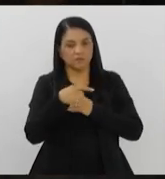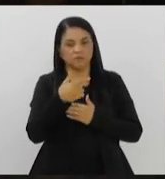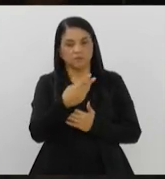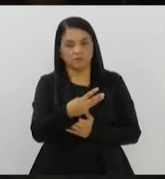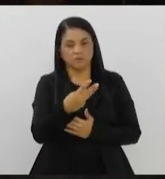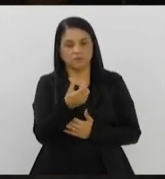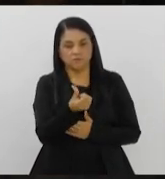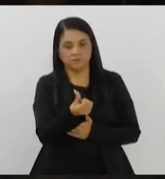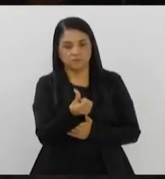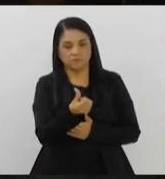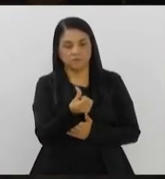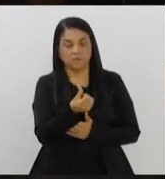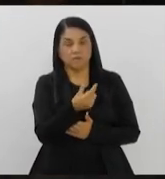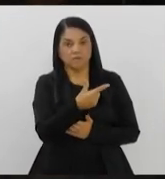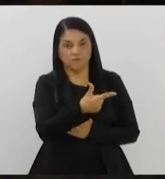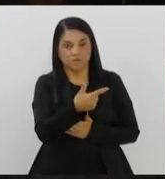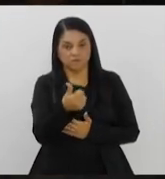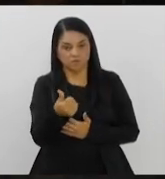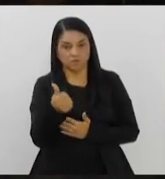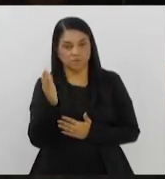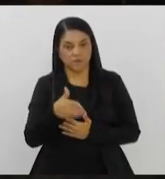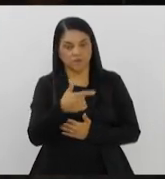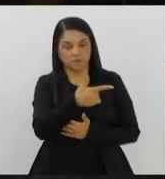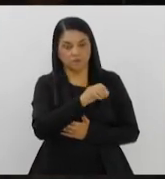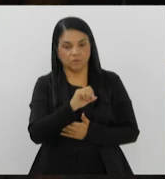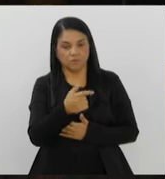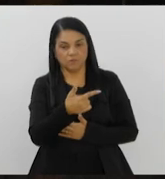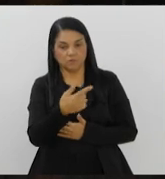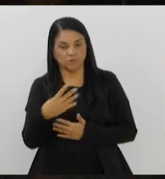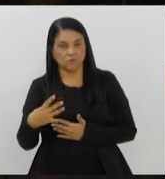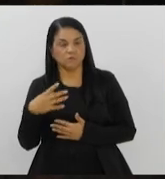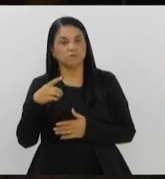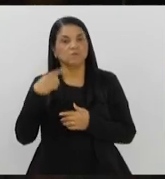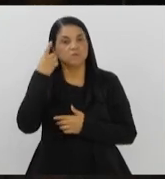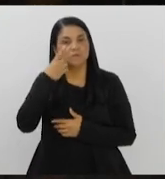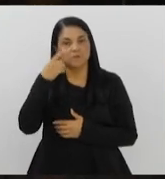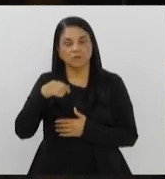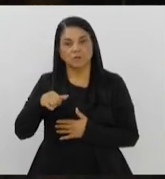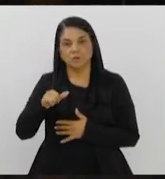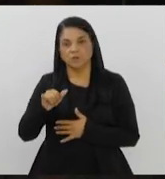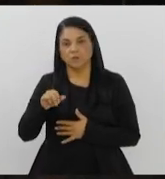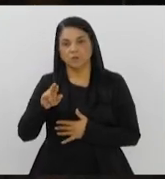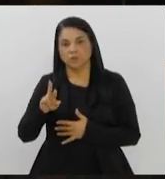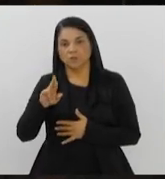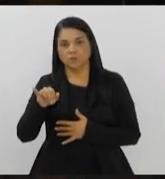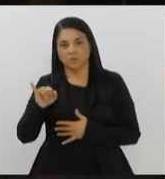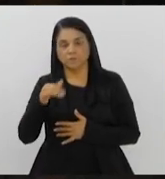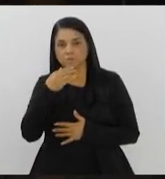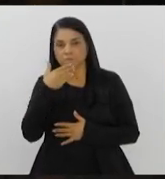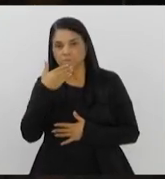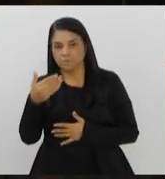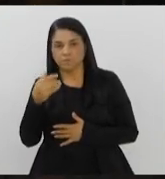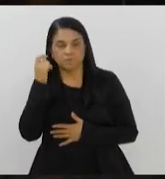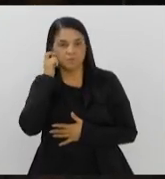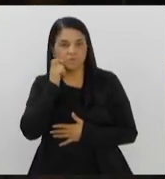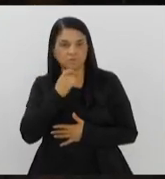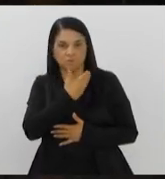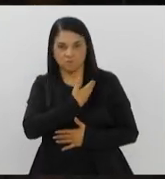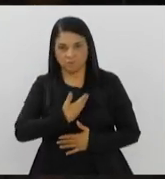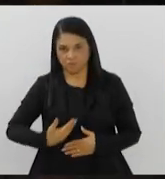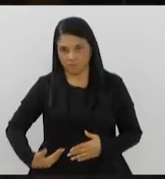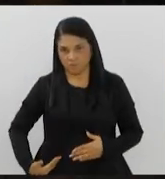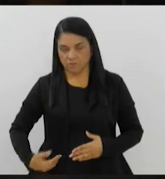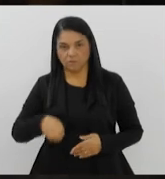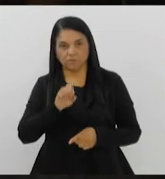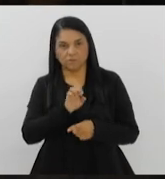número 321 de 2024, de autoria do deputado Yuri, que solicita ao excelentíssimo governador do Estado do